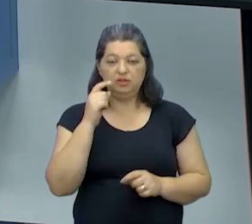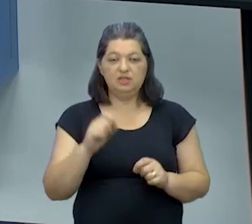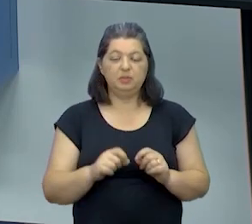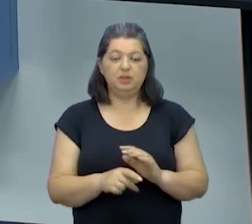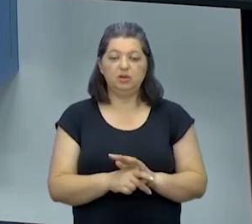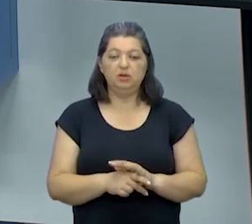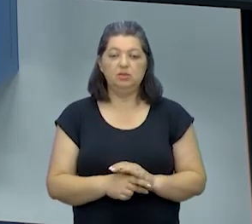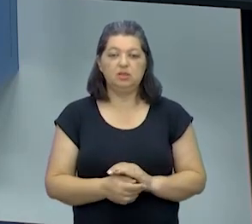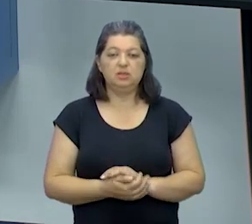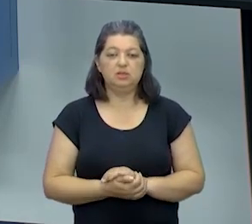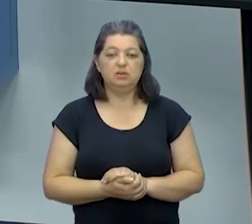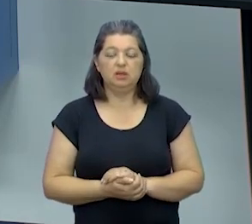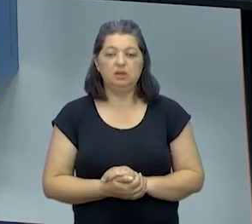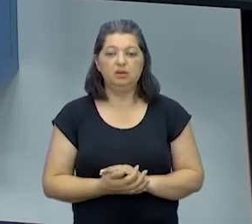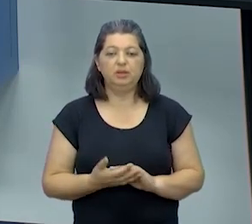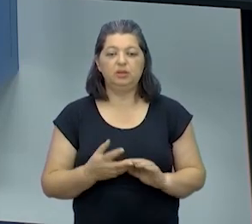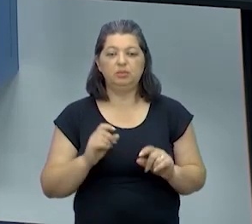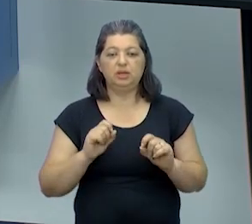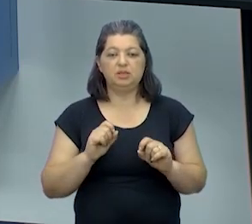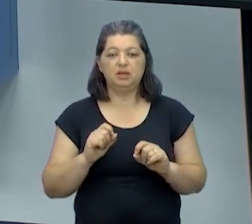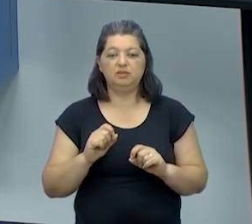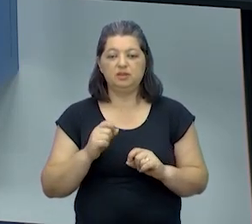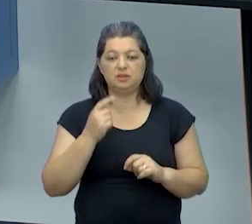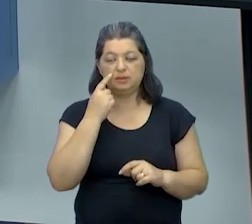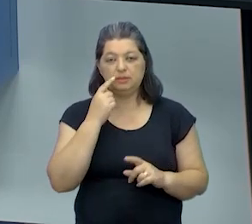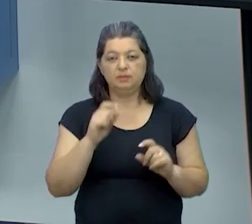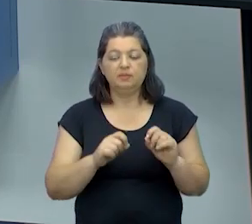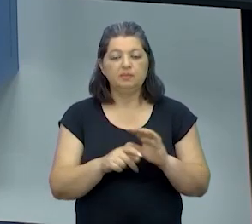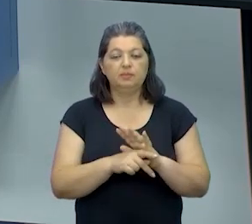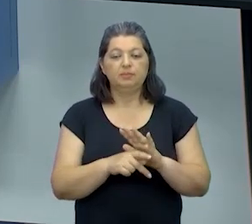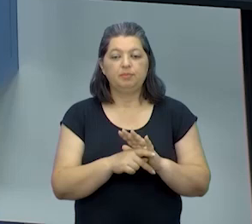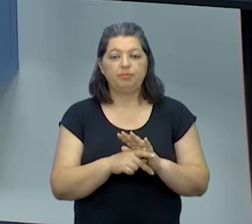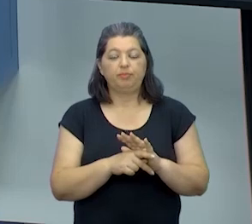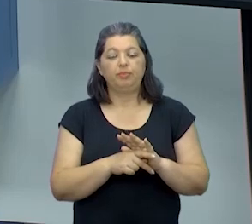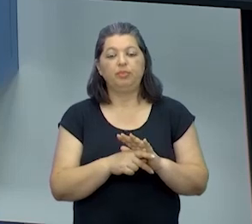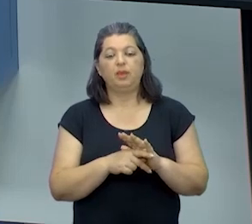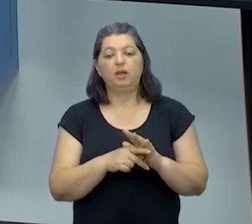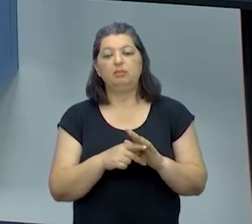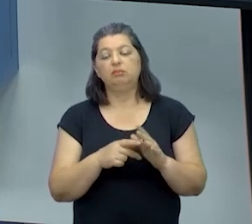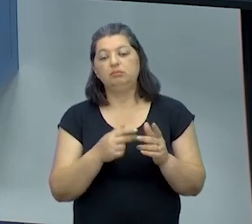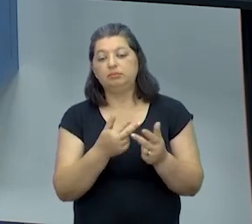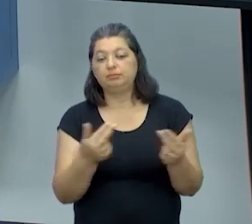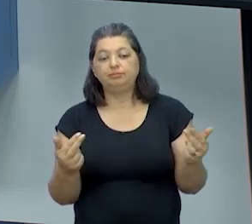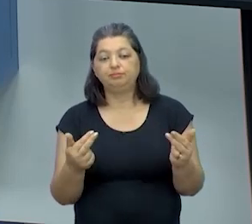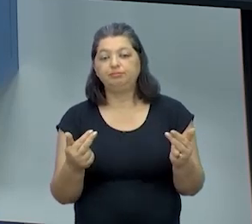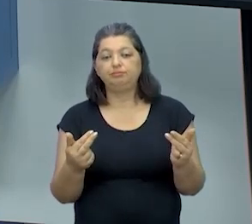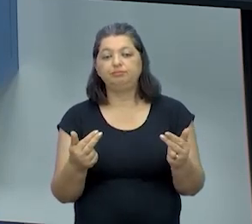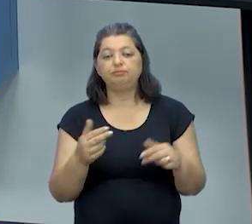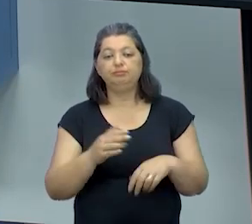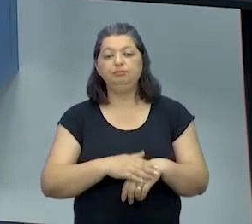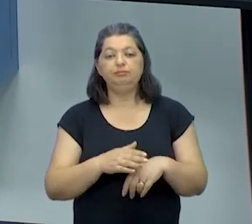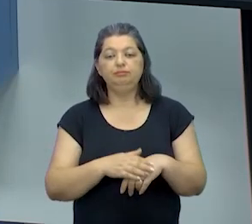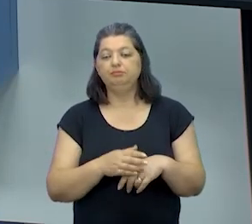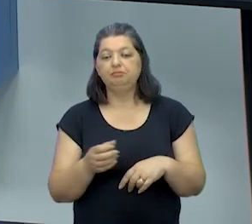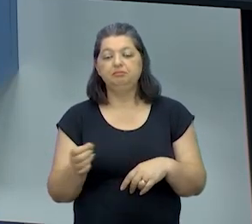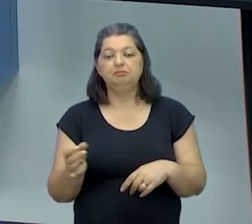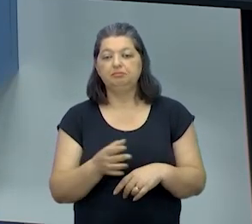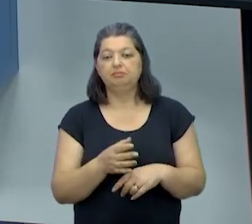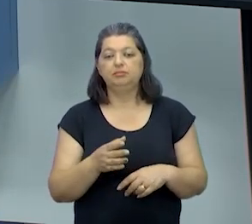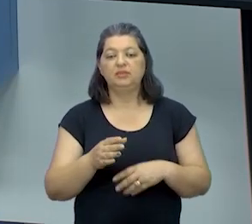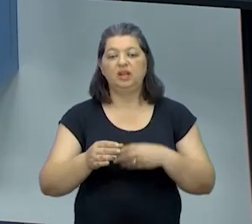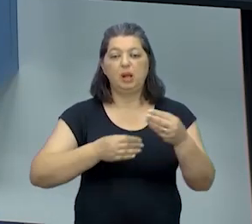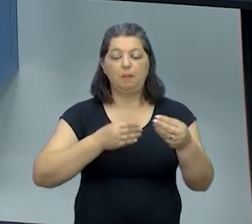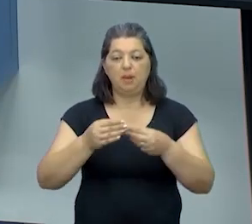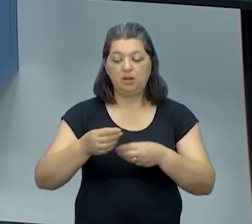renovável, mas eu posso substituir, em vez de eu usar essa fonte não renovável, eu posso substituir a fabricação, por exemplo, de um plástico